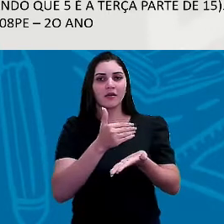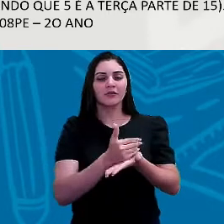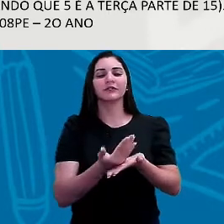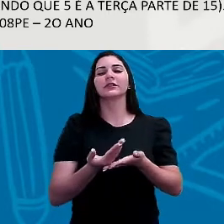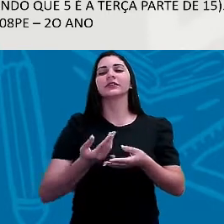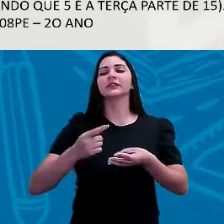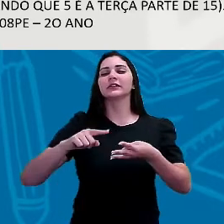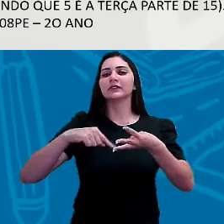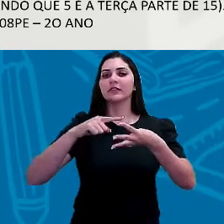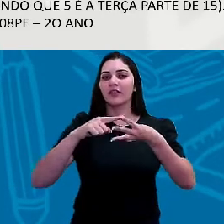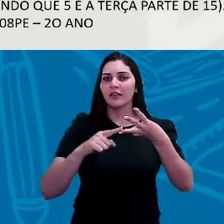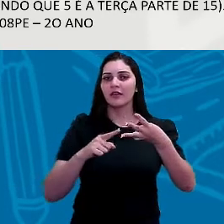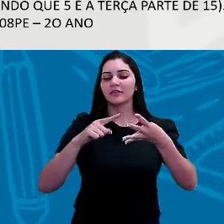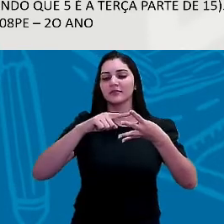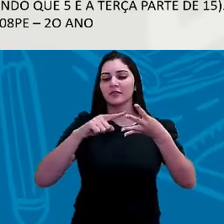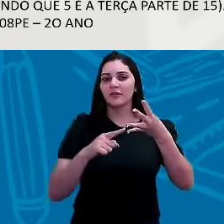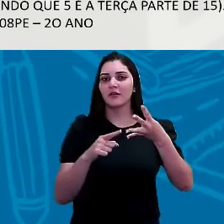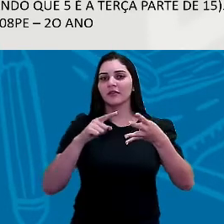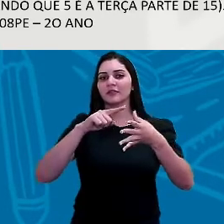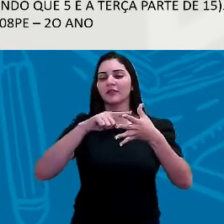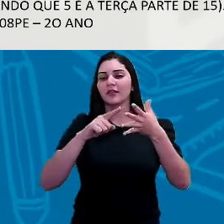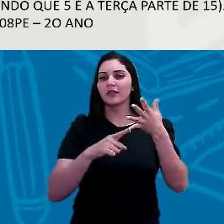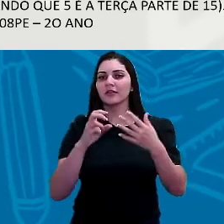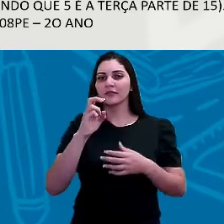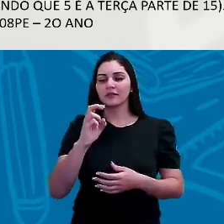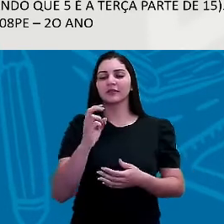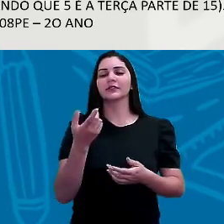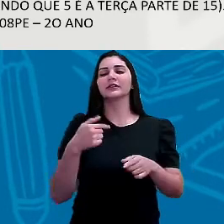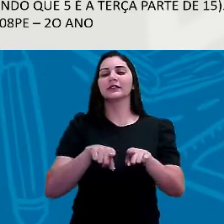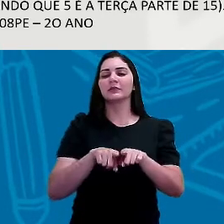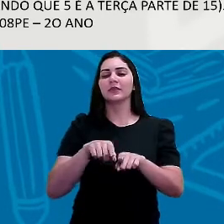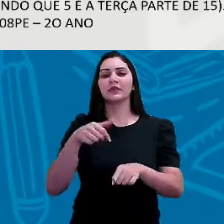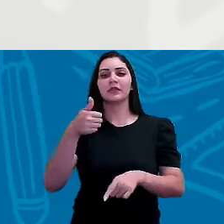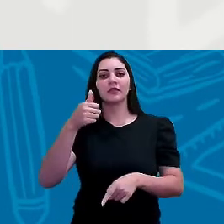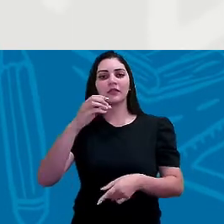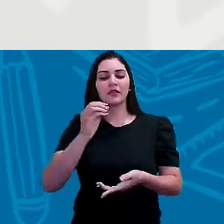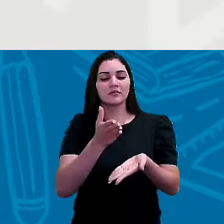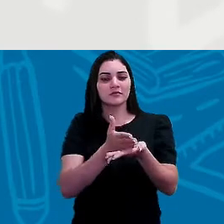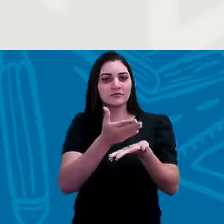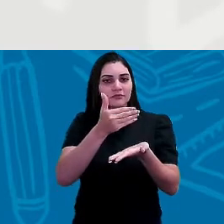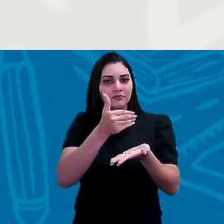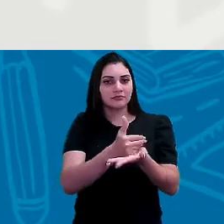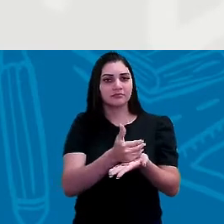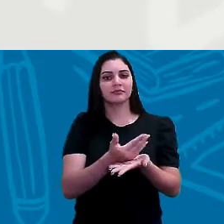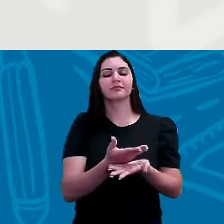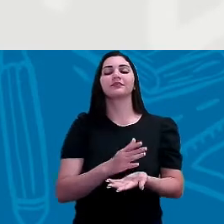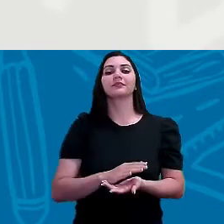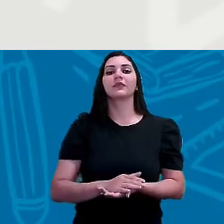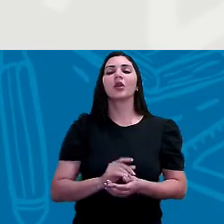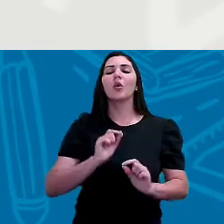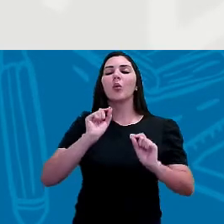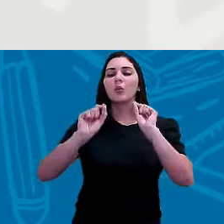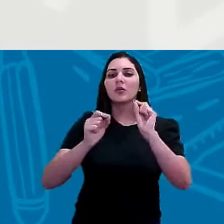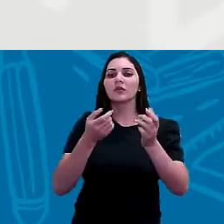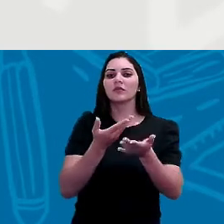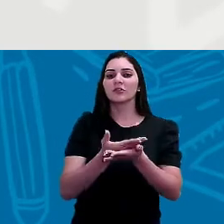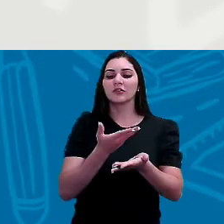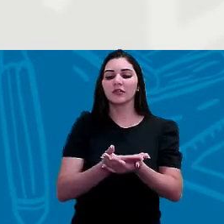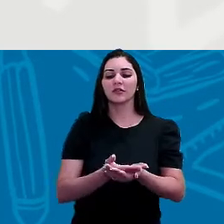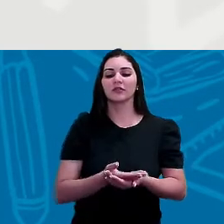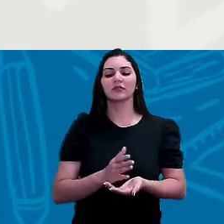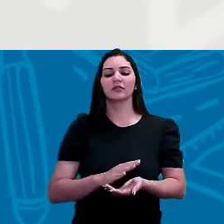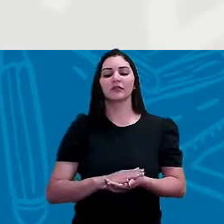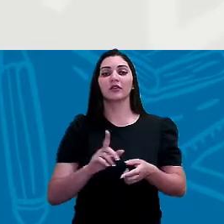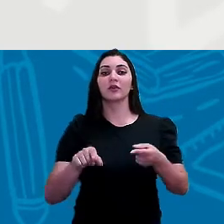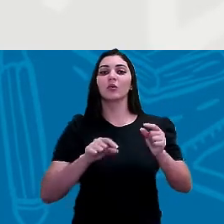quarta parte, quinta parte e da décima parte. Então, o que é que nós vamos estudar hoje? Nós vamos estudar